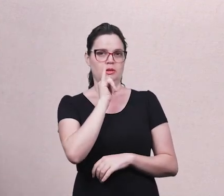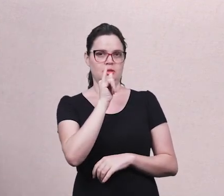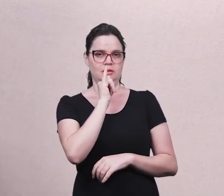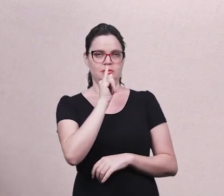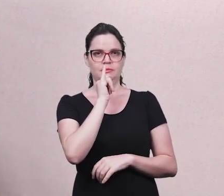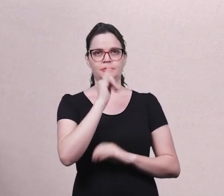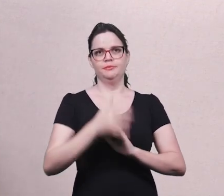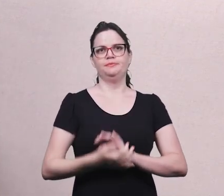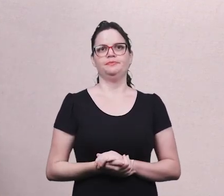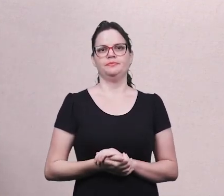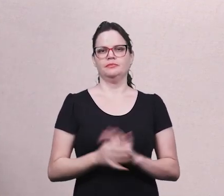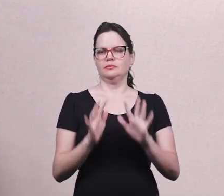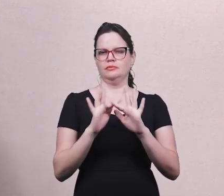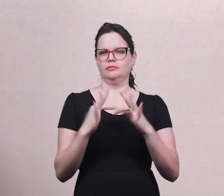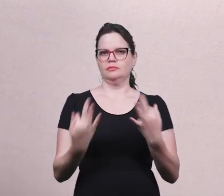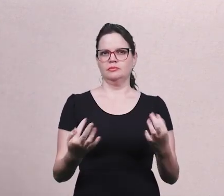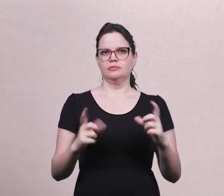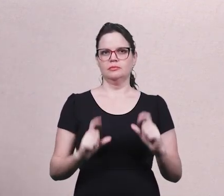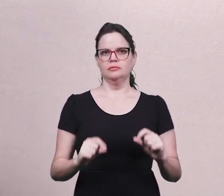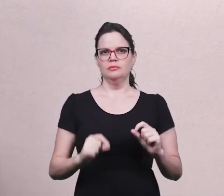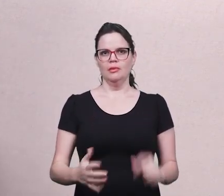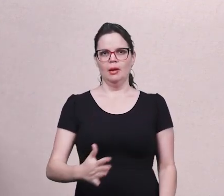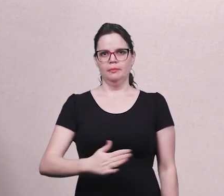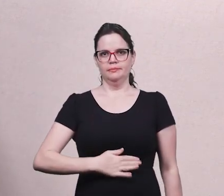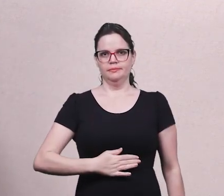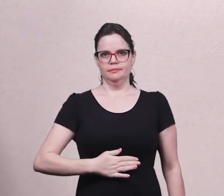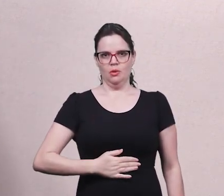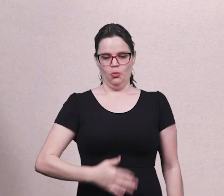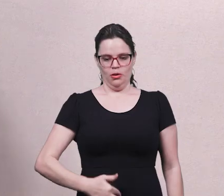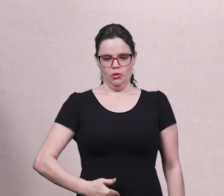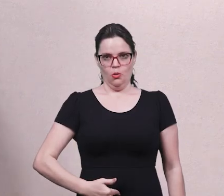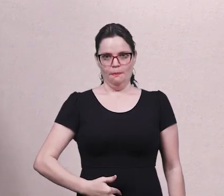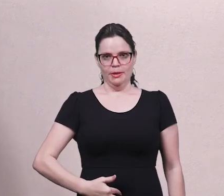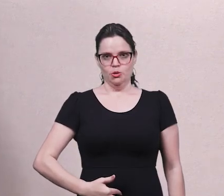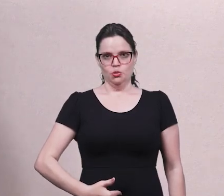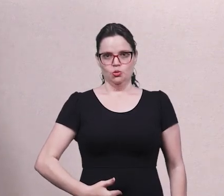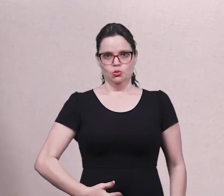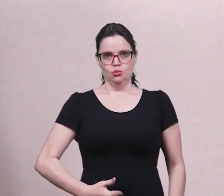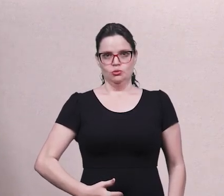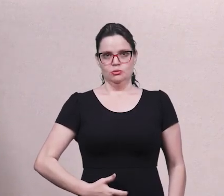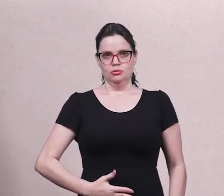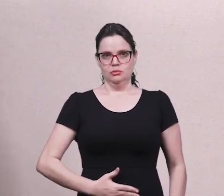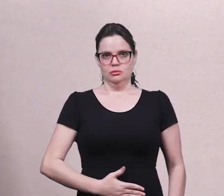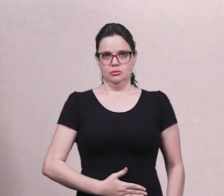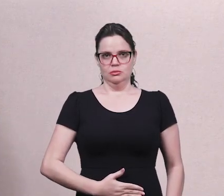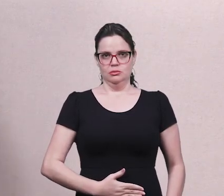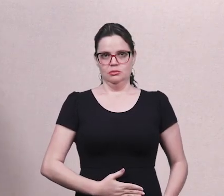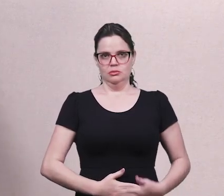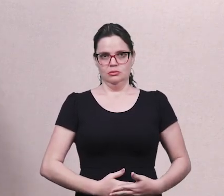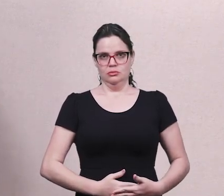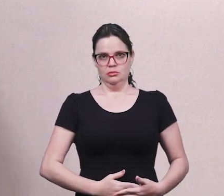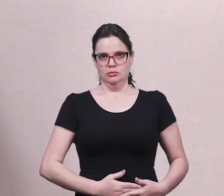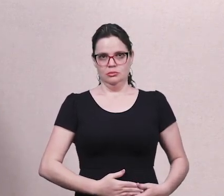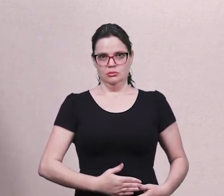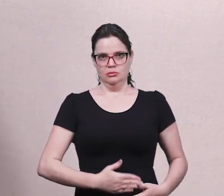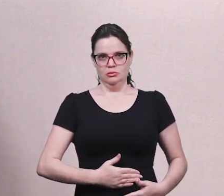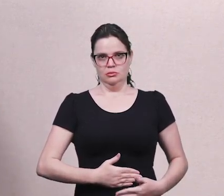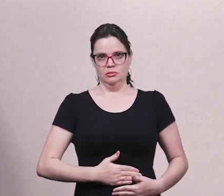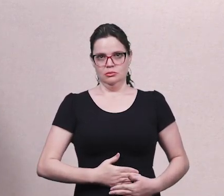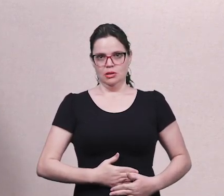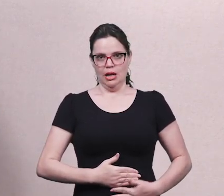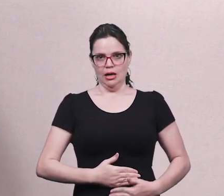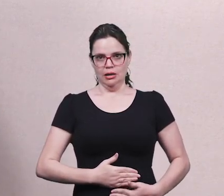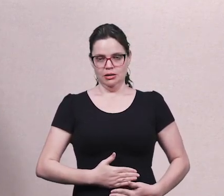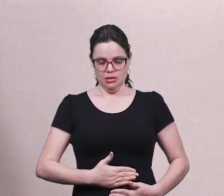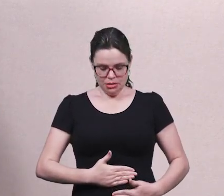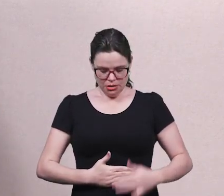Então, um exercício simples é você colocar a mão no umbigo, aí tem os 5 dedos,